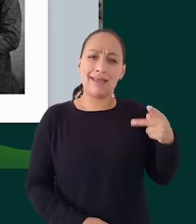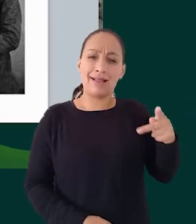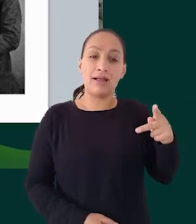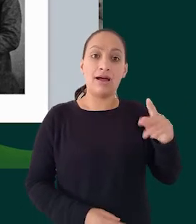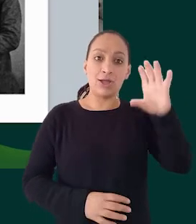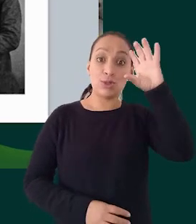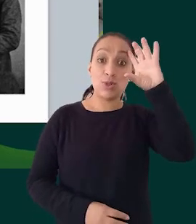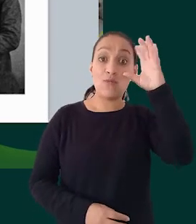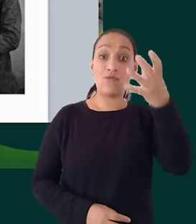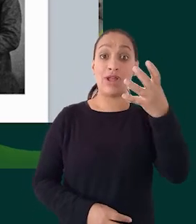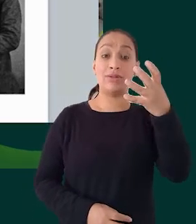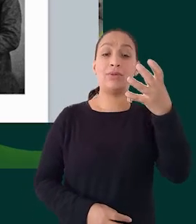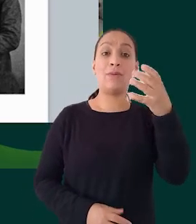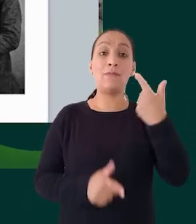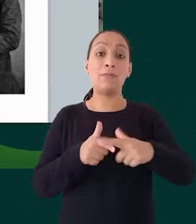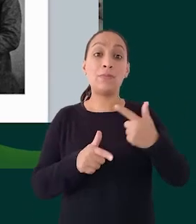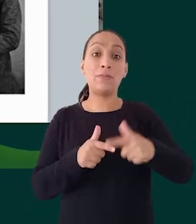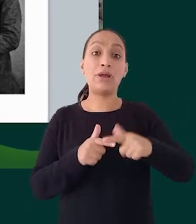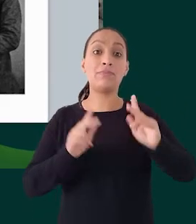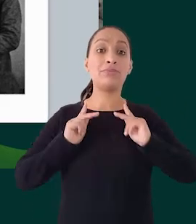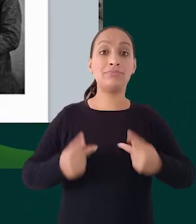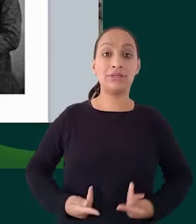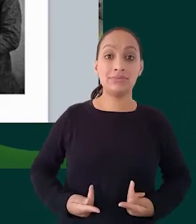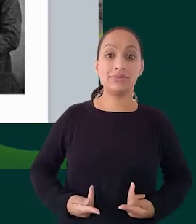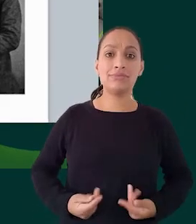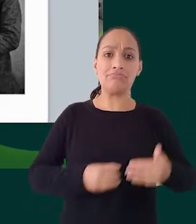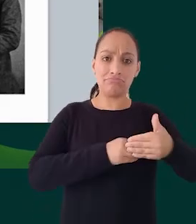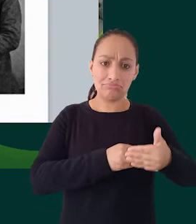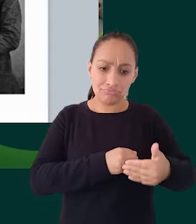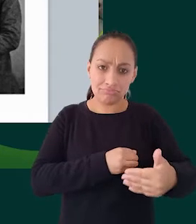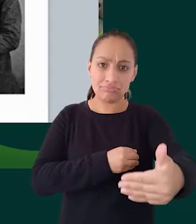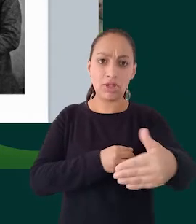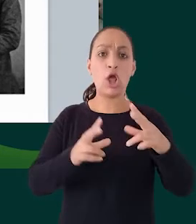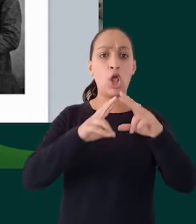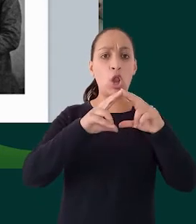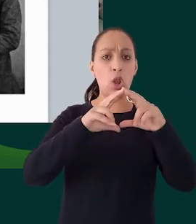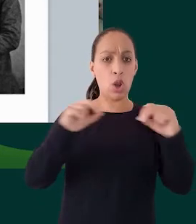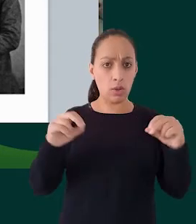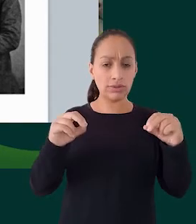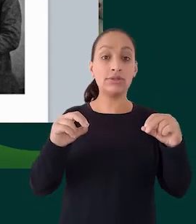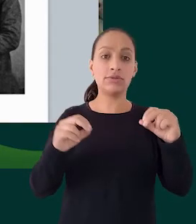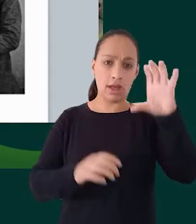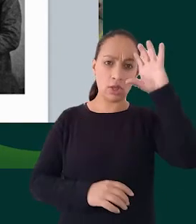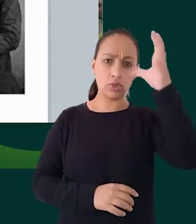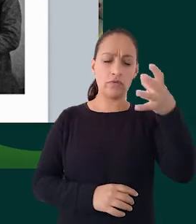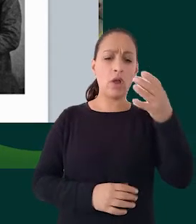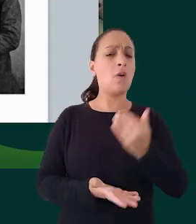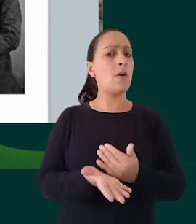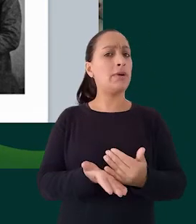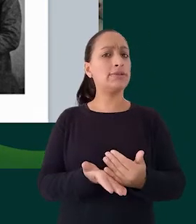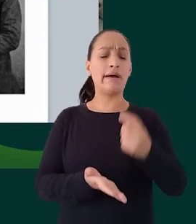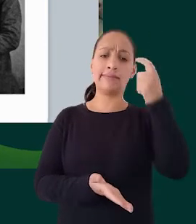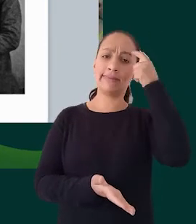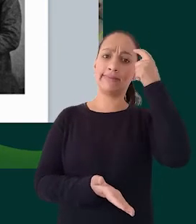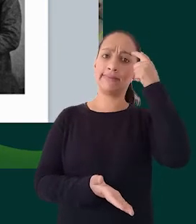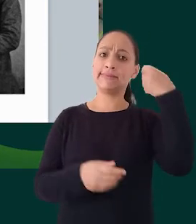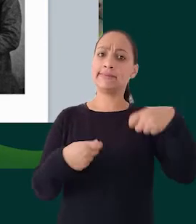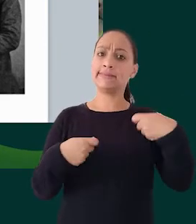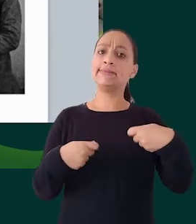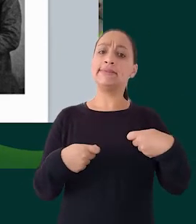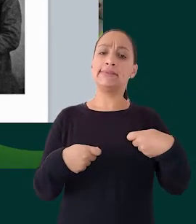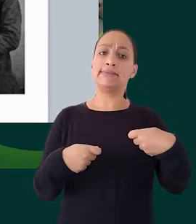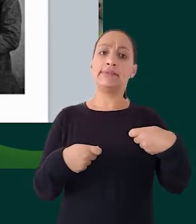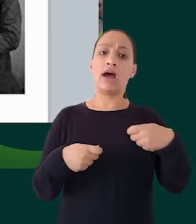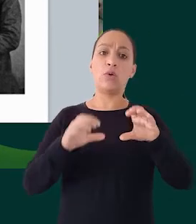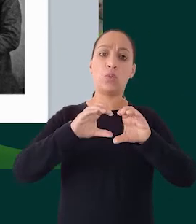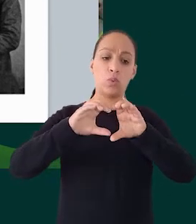humanos. Ele, a partir disso, a Londres resolveu começar a construir o esgoto, a rede de esgoto